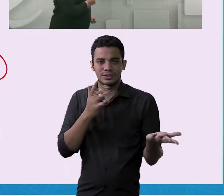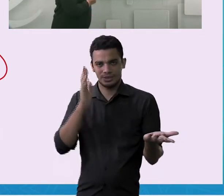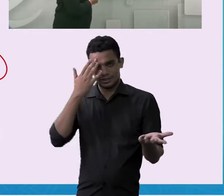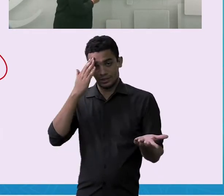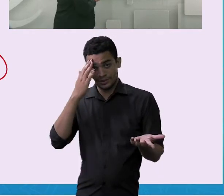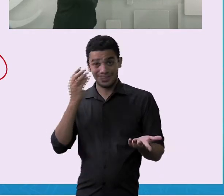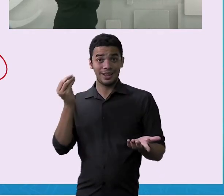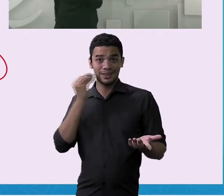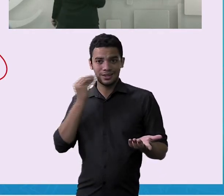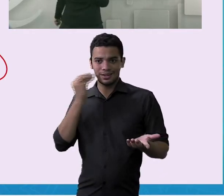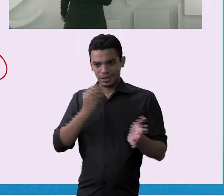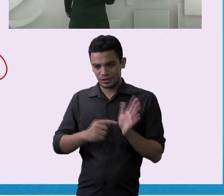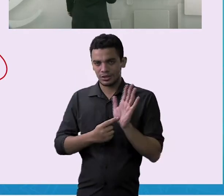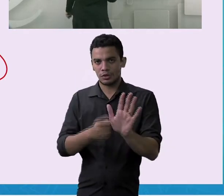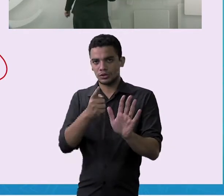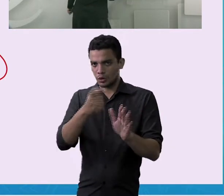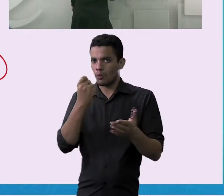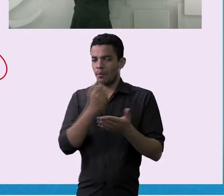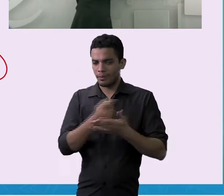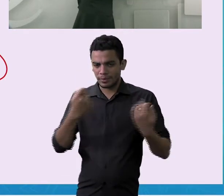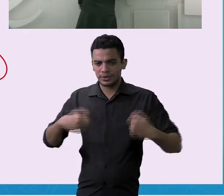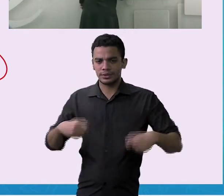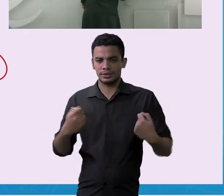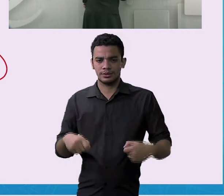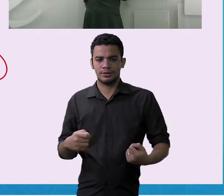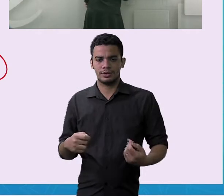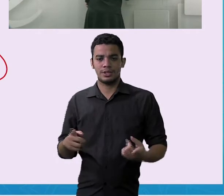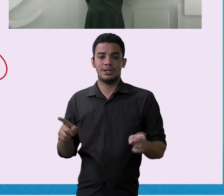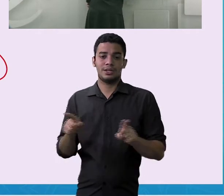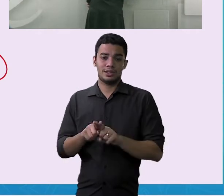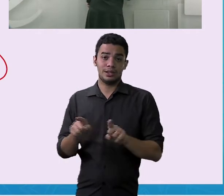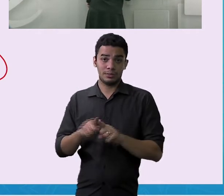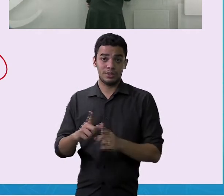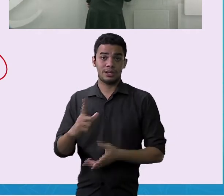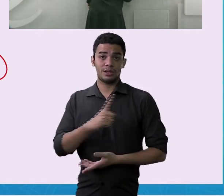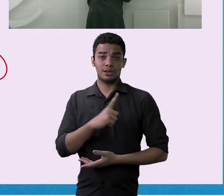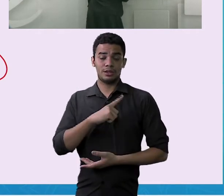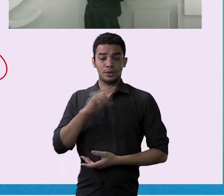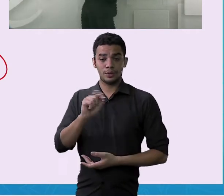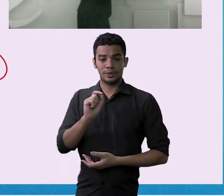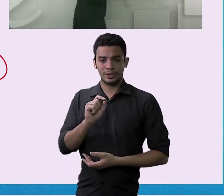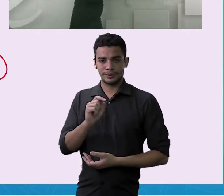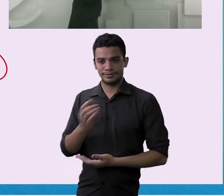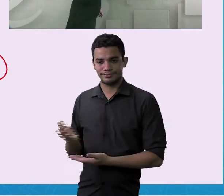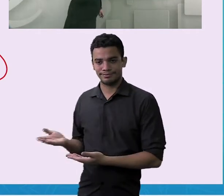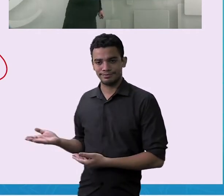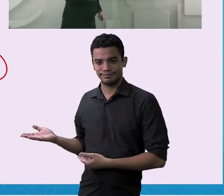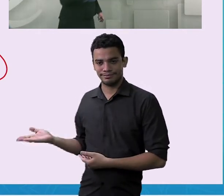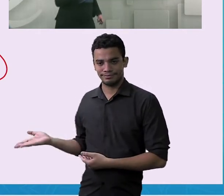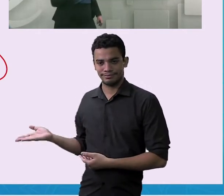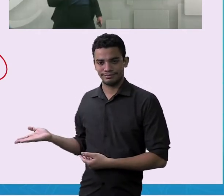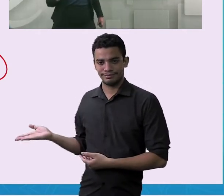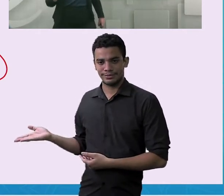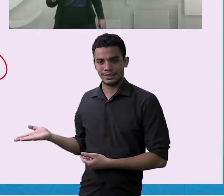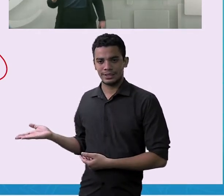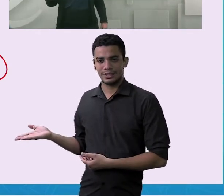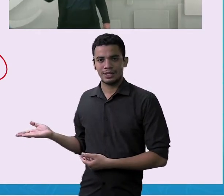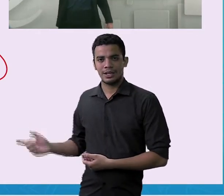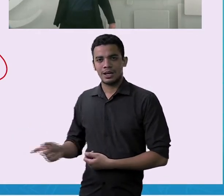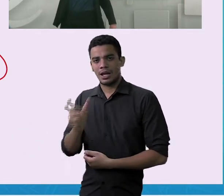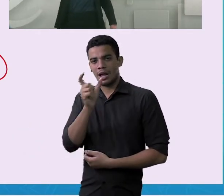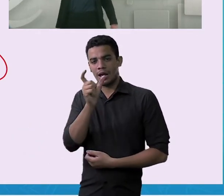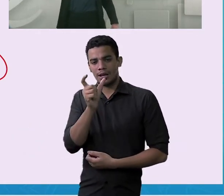consumir o produto deles. E por último, o slogan. O slogan é